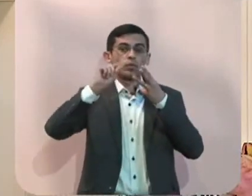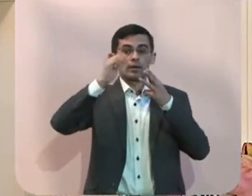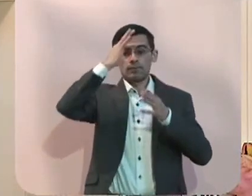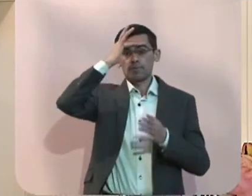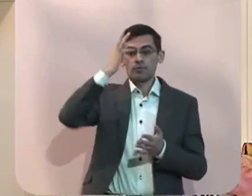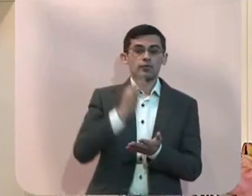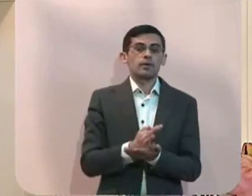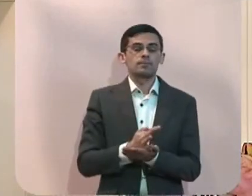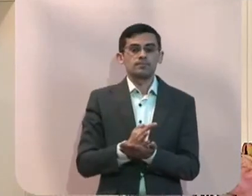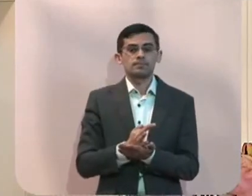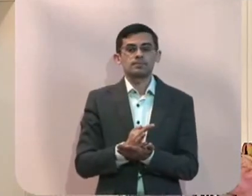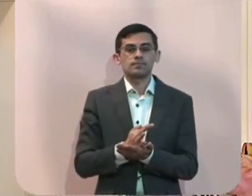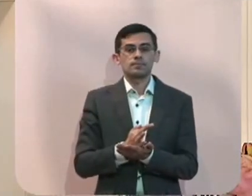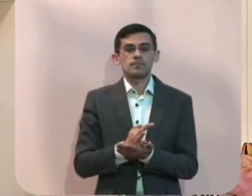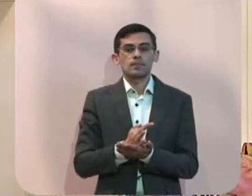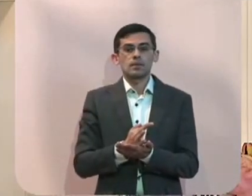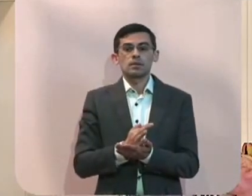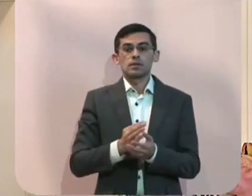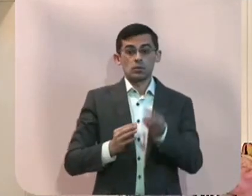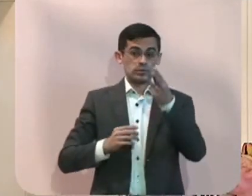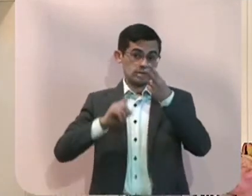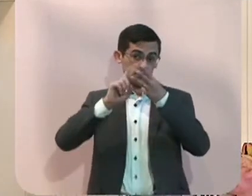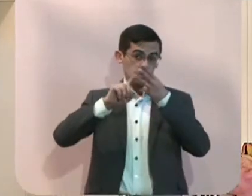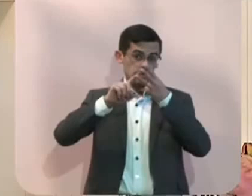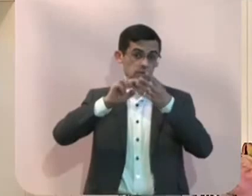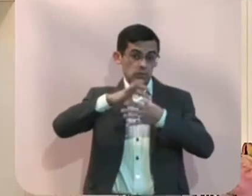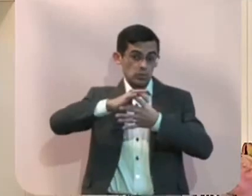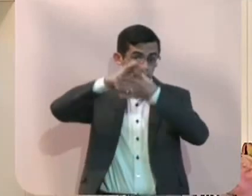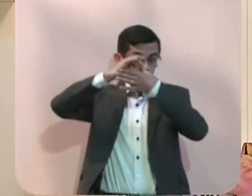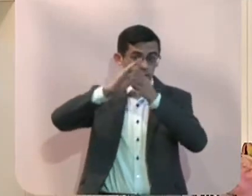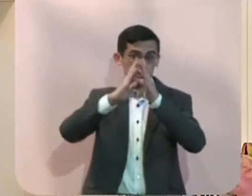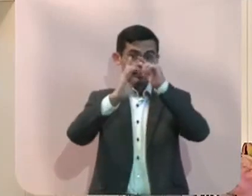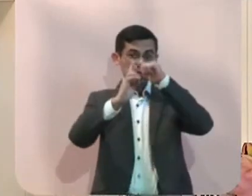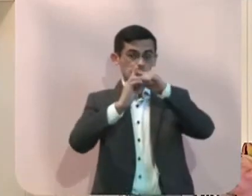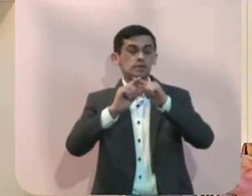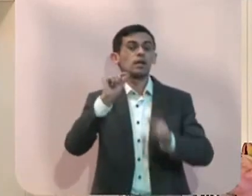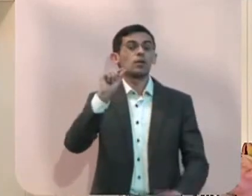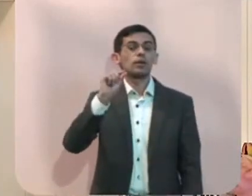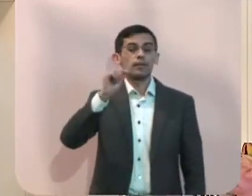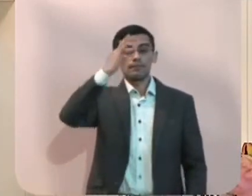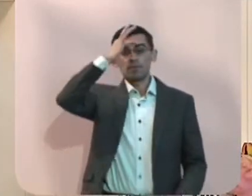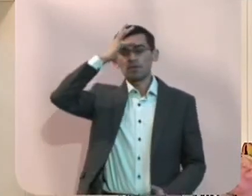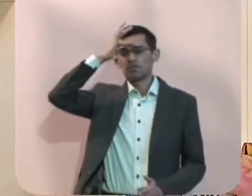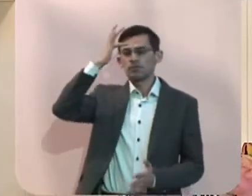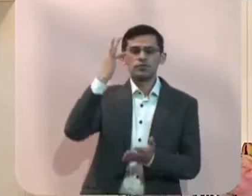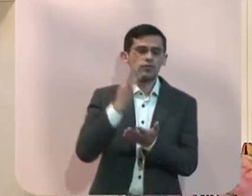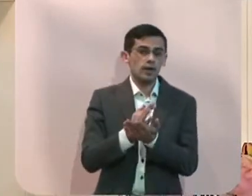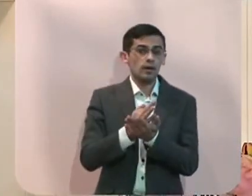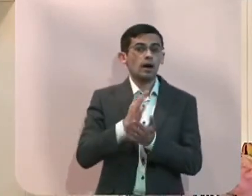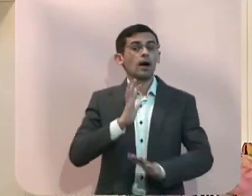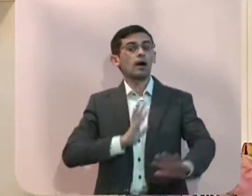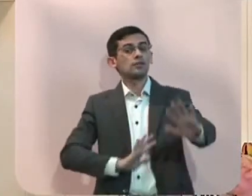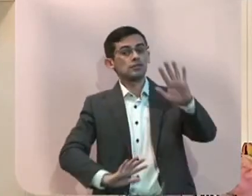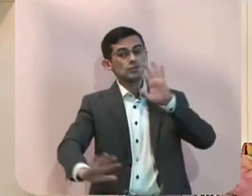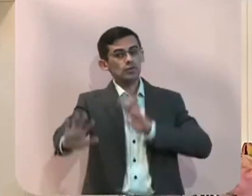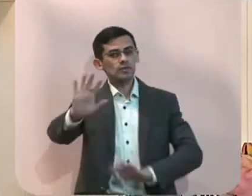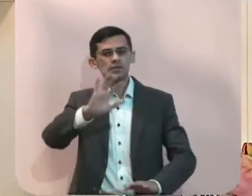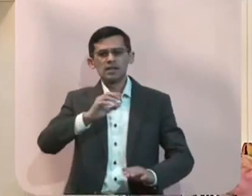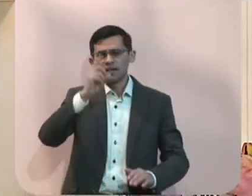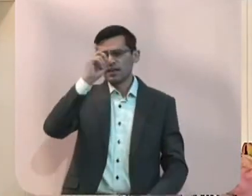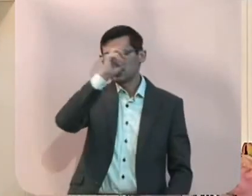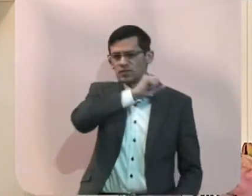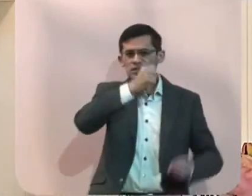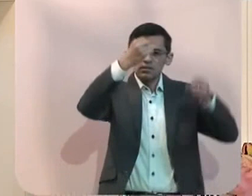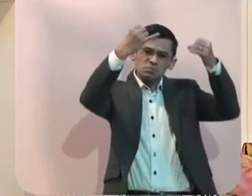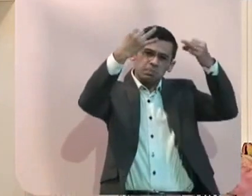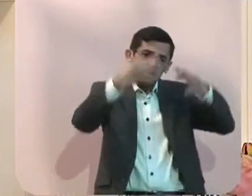fé. A terceira qualidade dos líderes desta igreja era a fé. Talvez seja difícil definir o